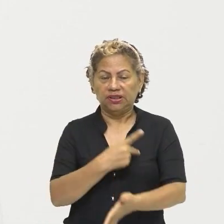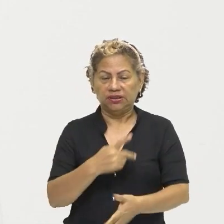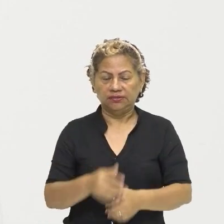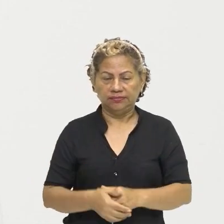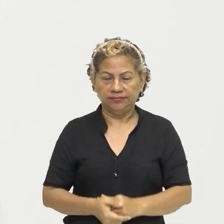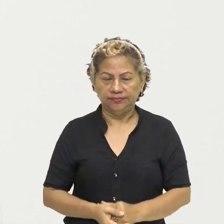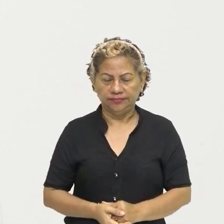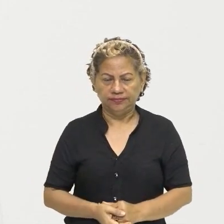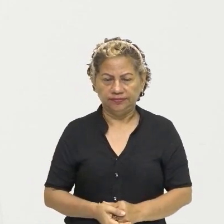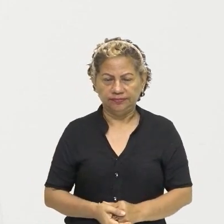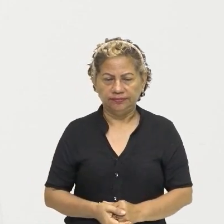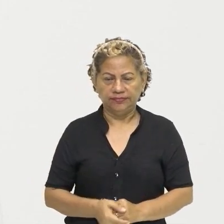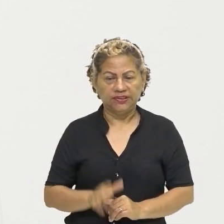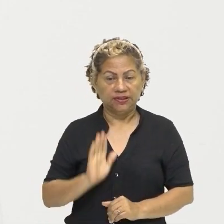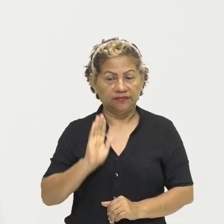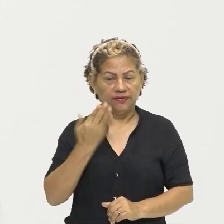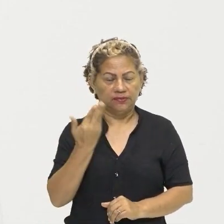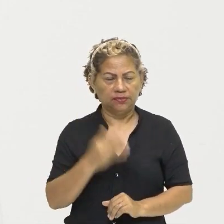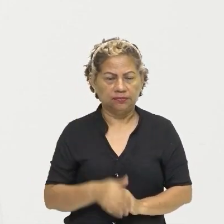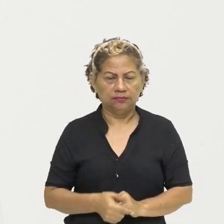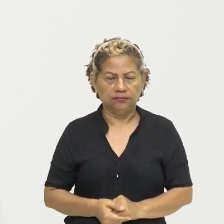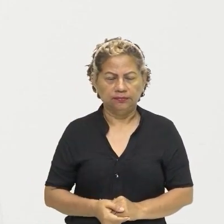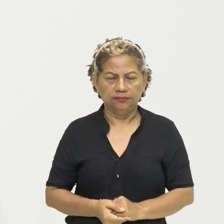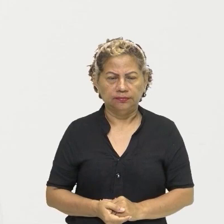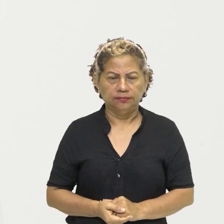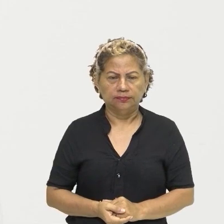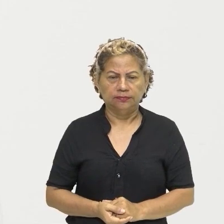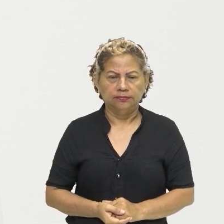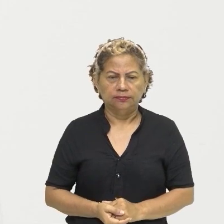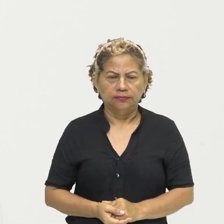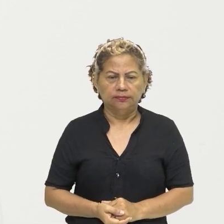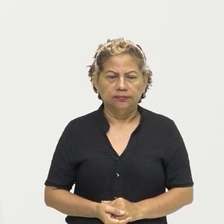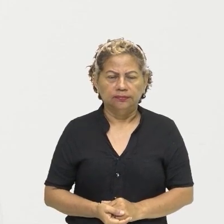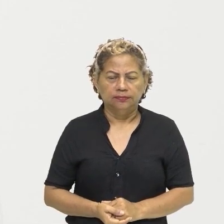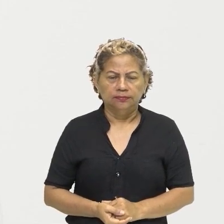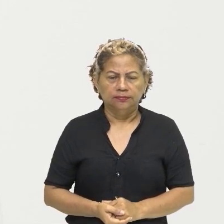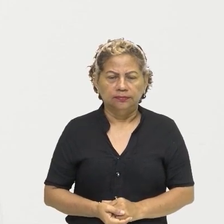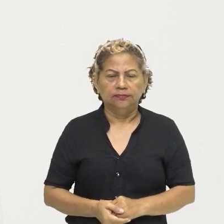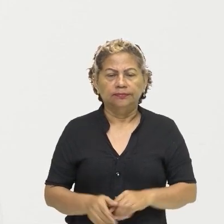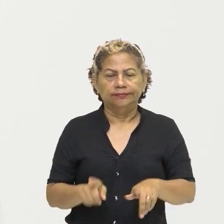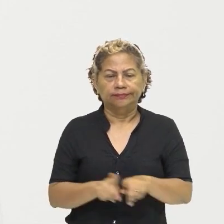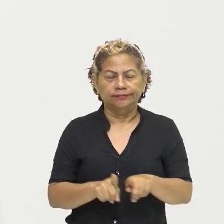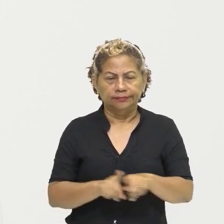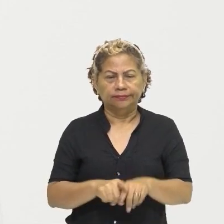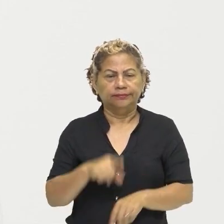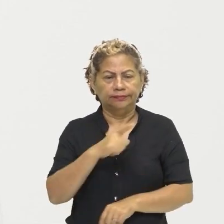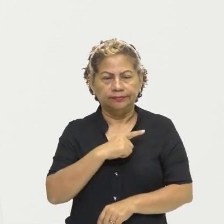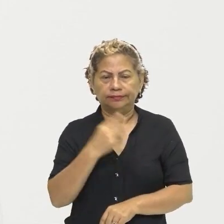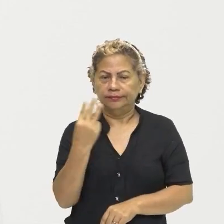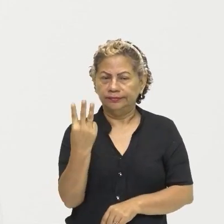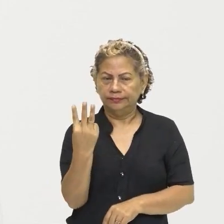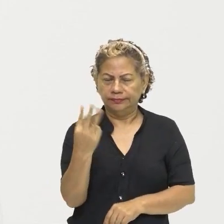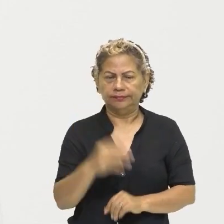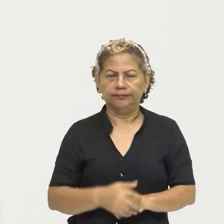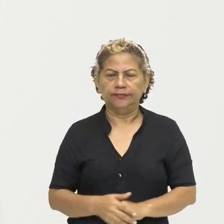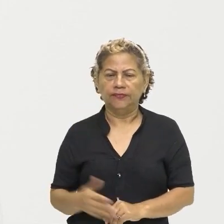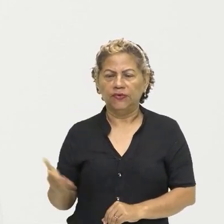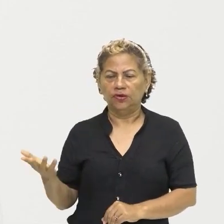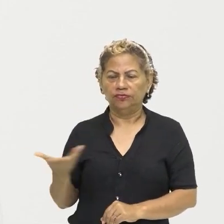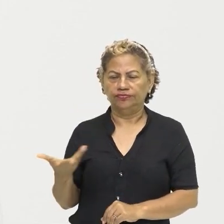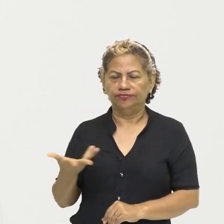é uma afirmação falsa. Tá certo? Nós temos aqui a terceira afirmação. As